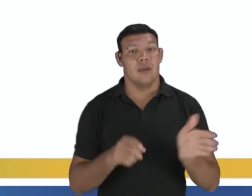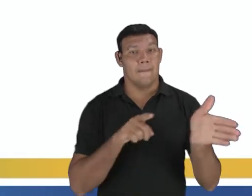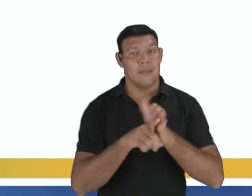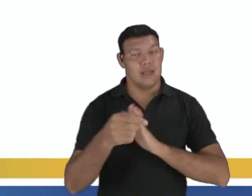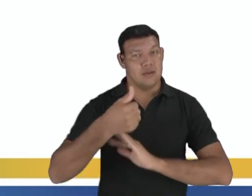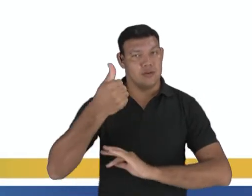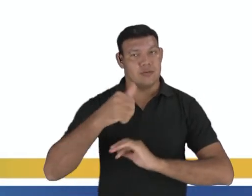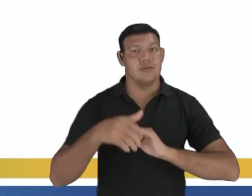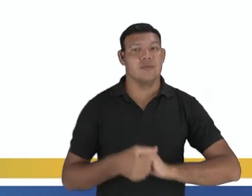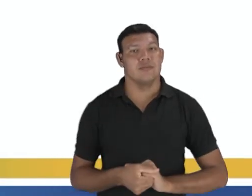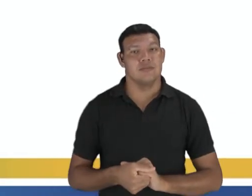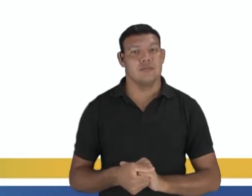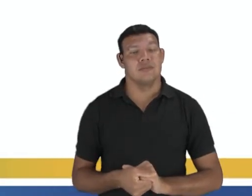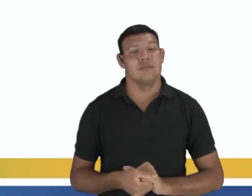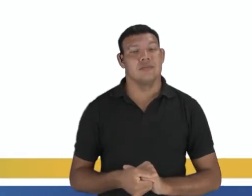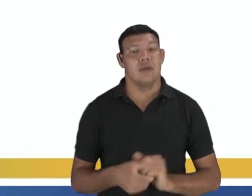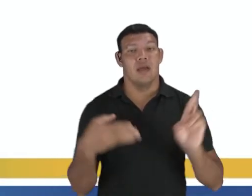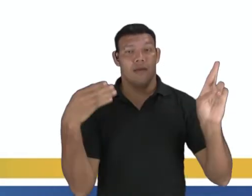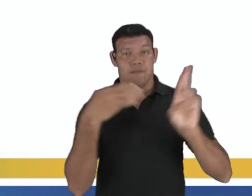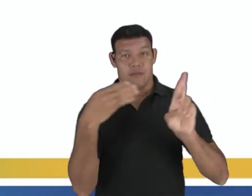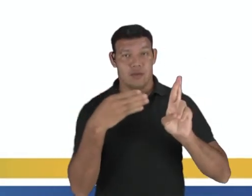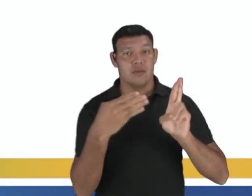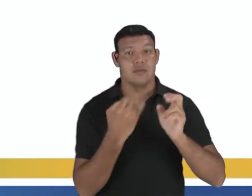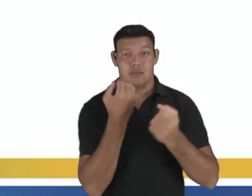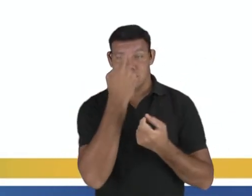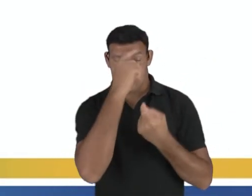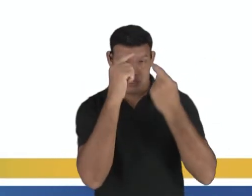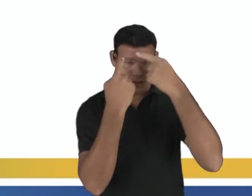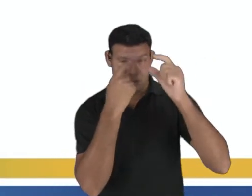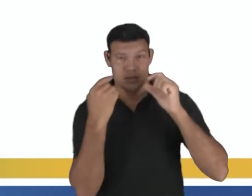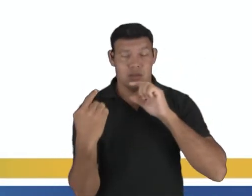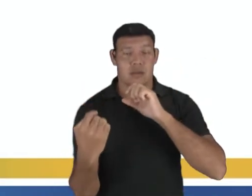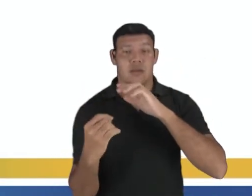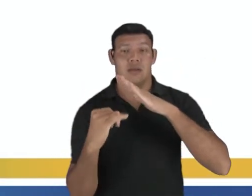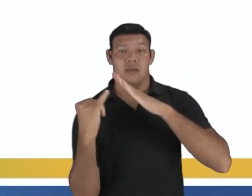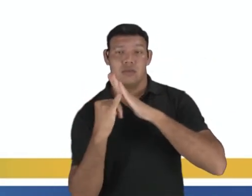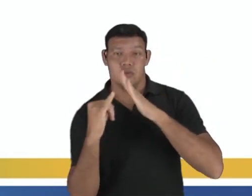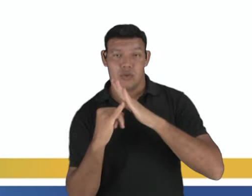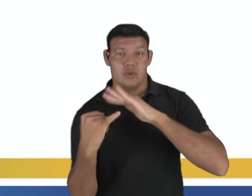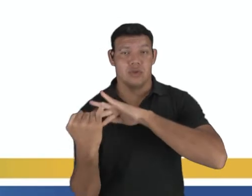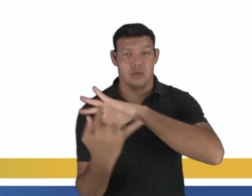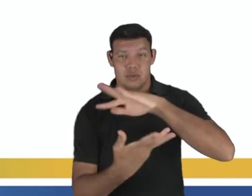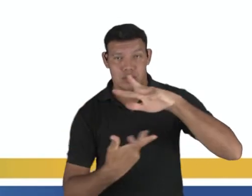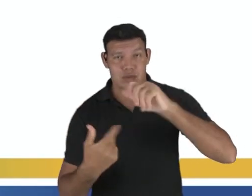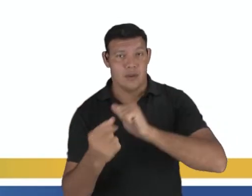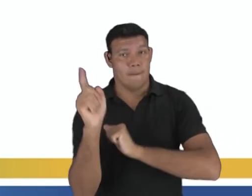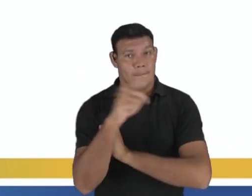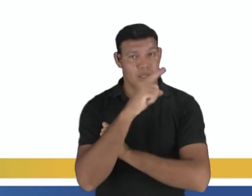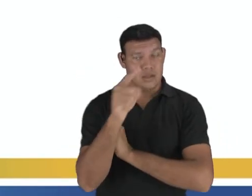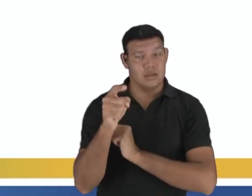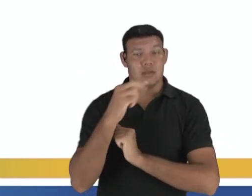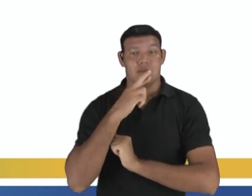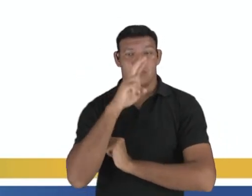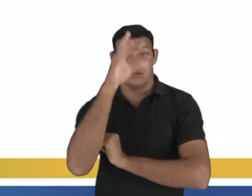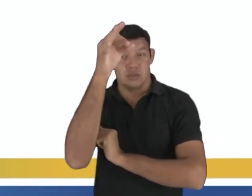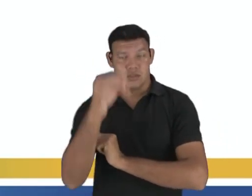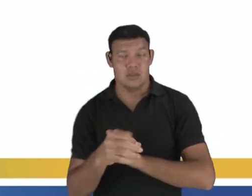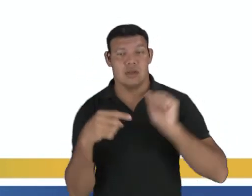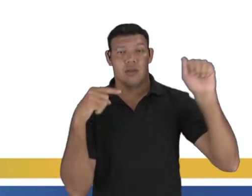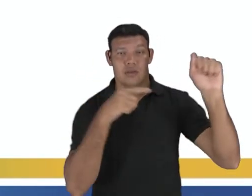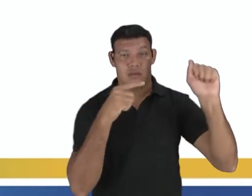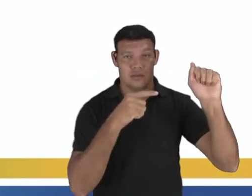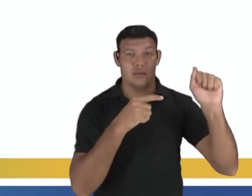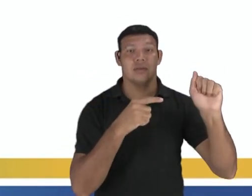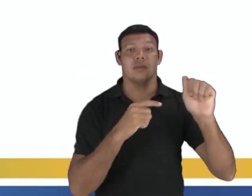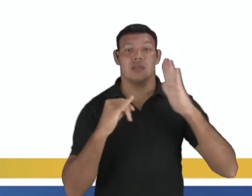Questão número 1. No que se refere à criação de organizações internacionais, assinale a opção correta. A.